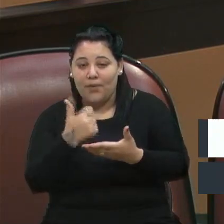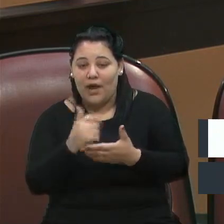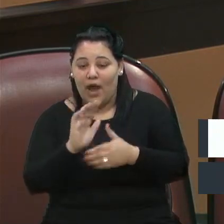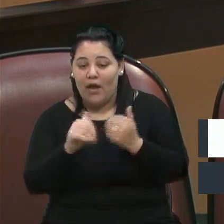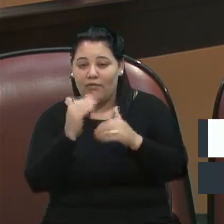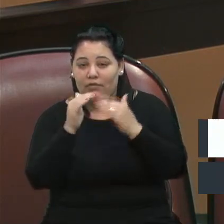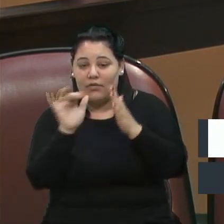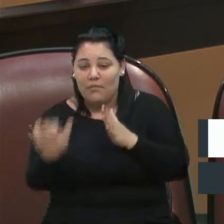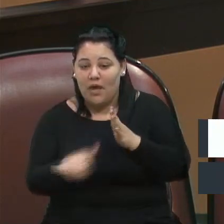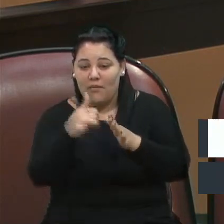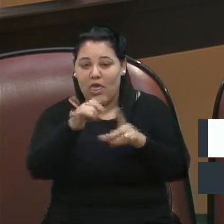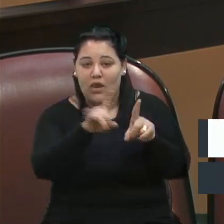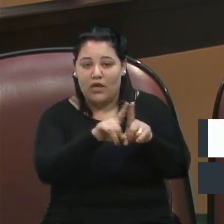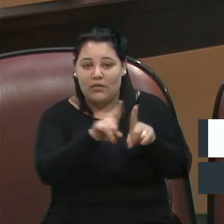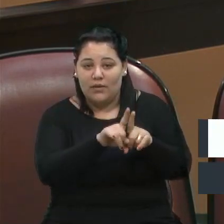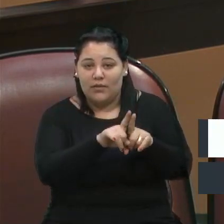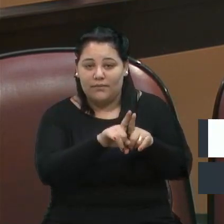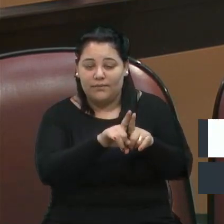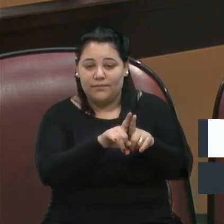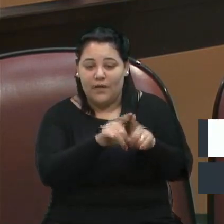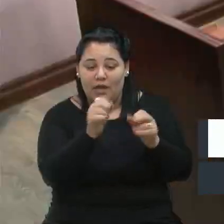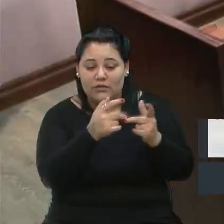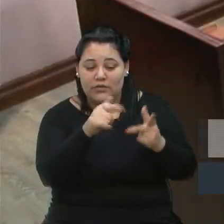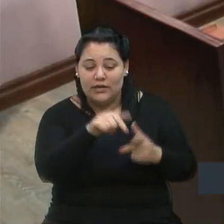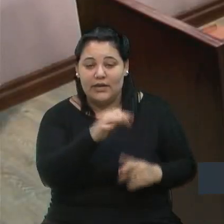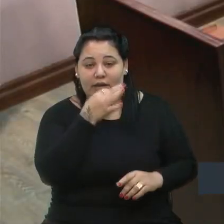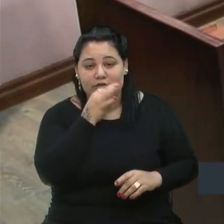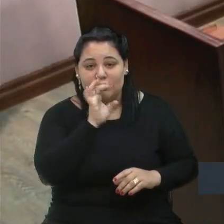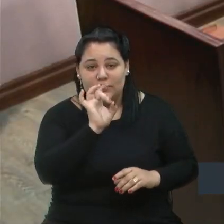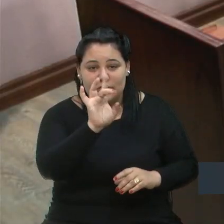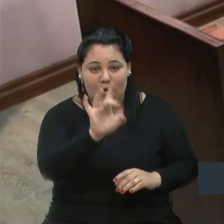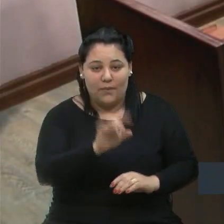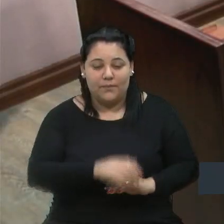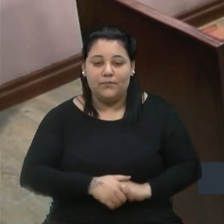situações como essa na nossa cidade. Era isso. Obrigado, Felipe Maia ausente.